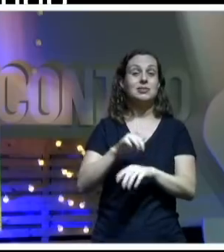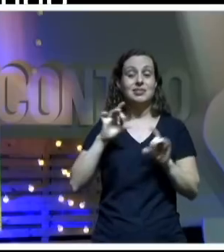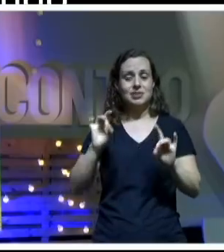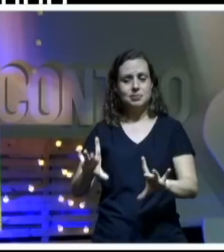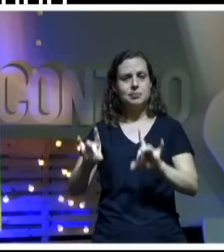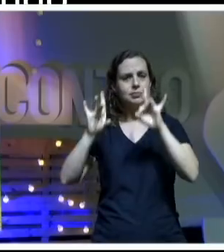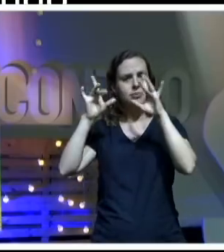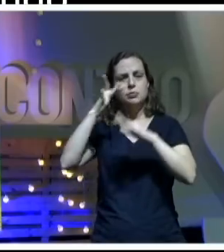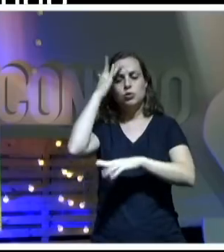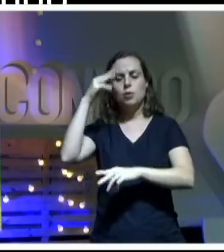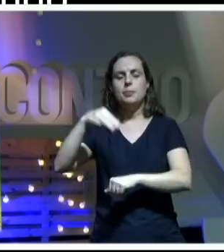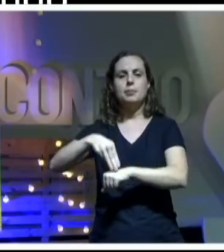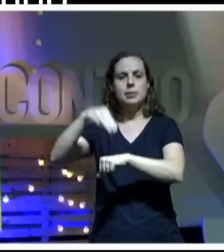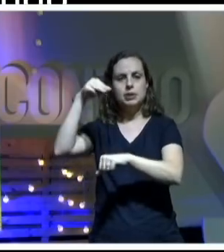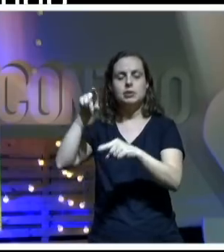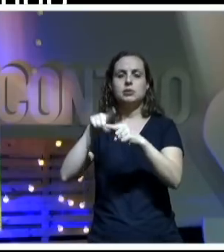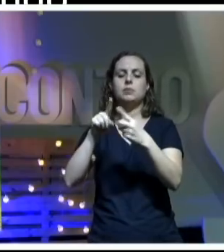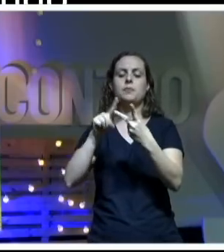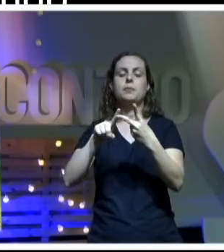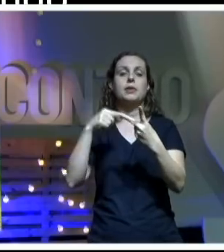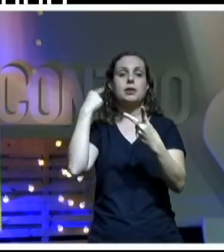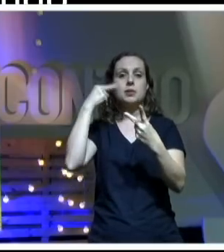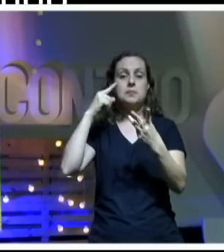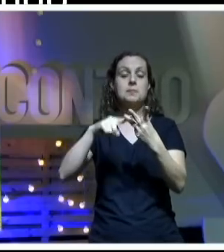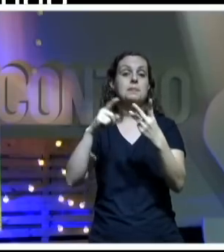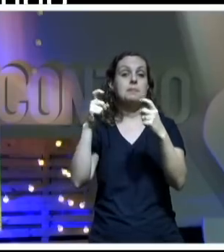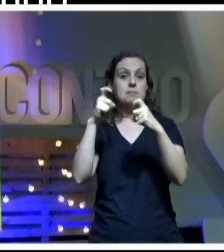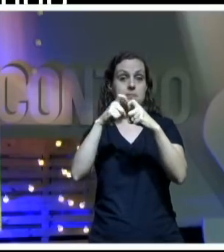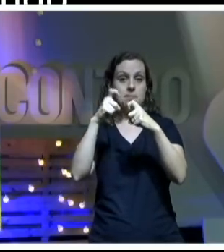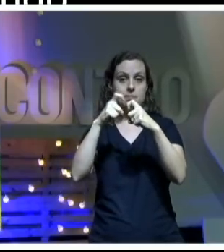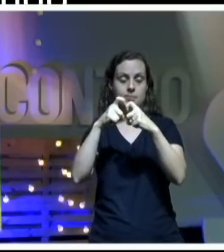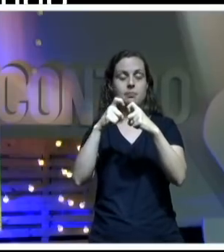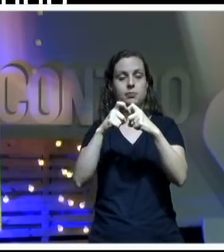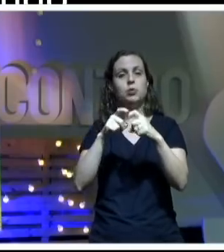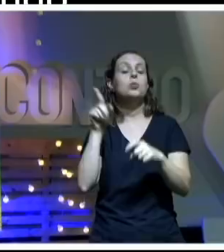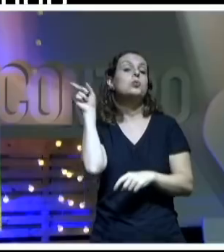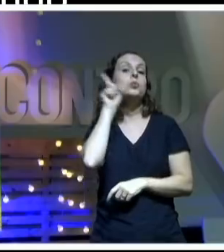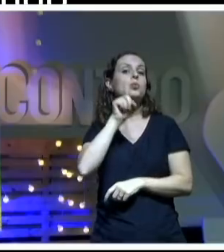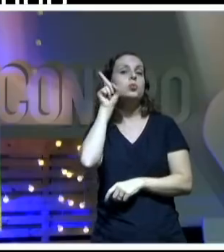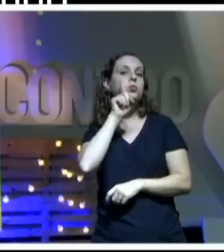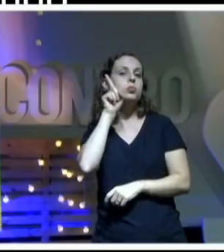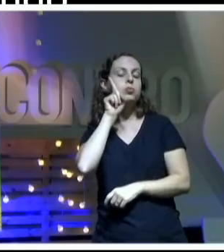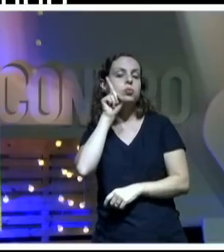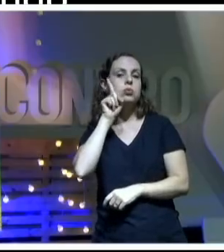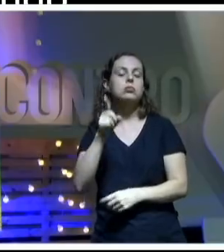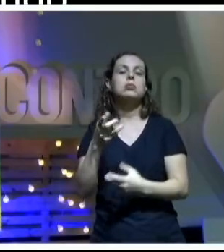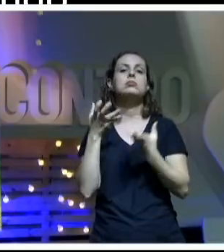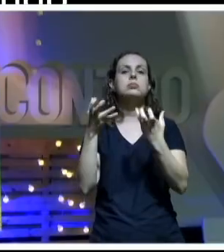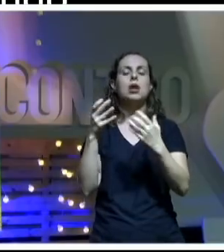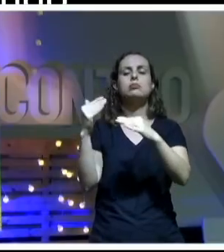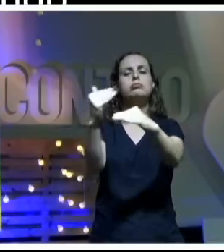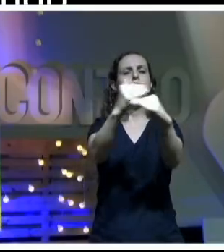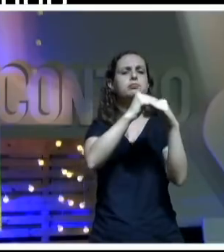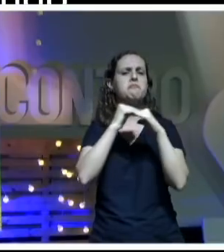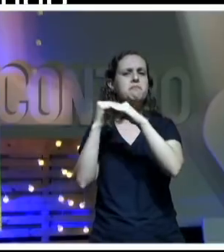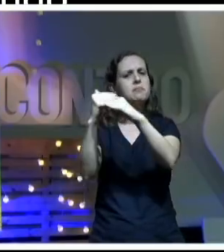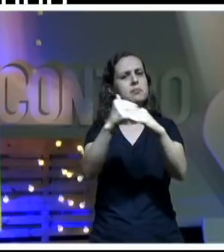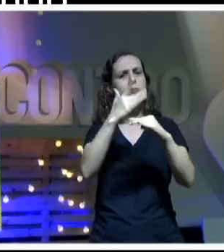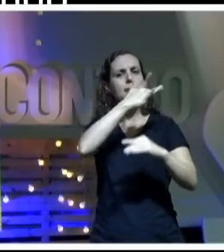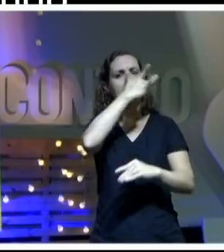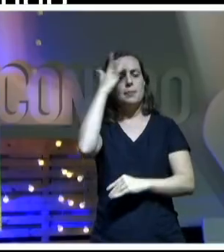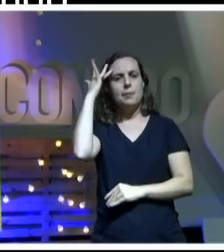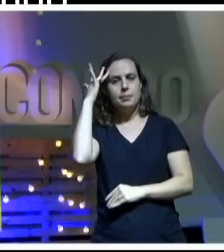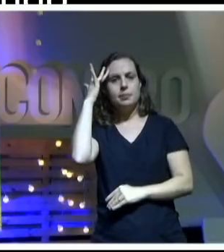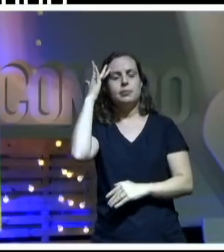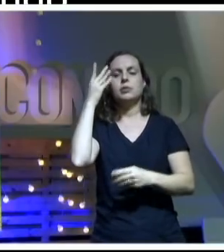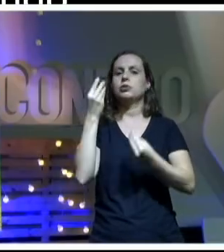administro advogado e médico da mesma forma que a inglaterra assistiu entre a igualdade dos cidadãos e dos membros